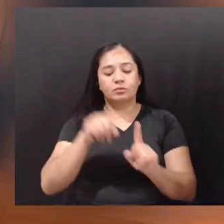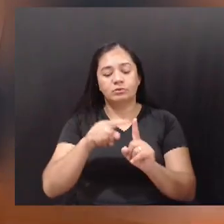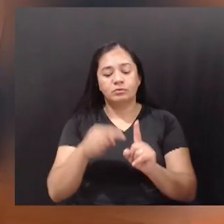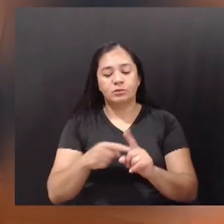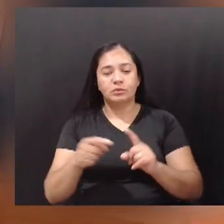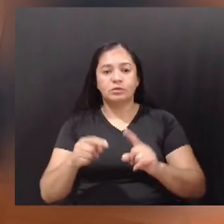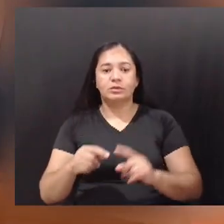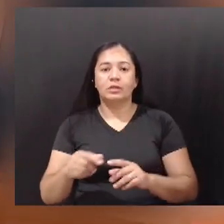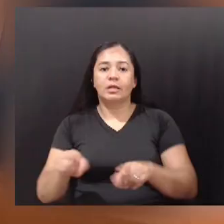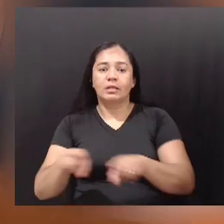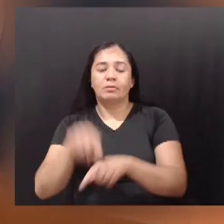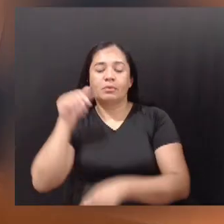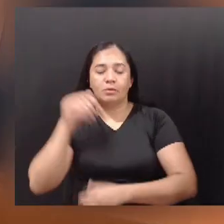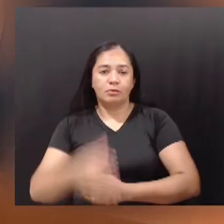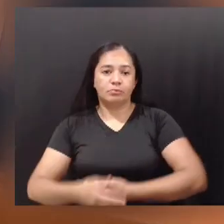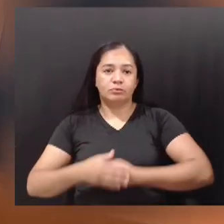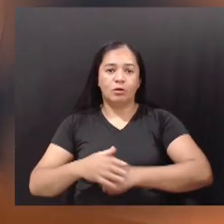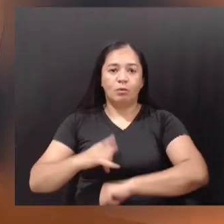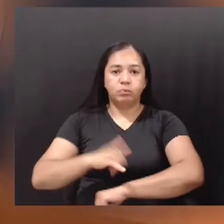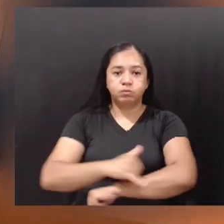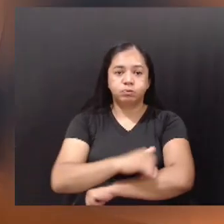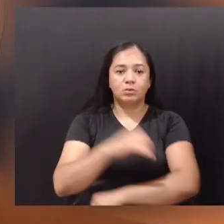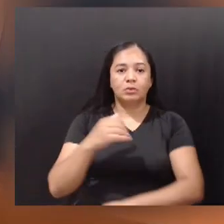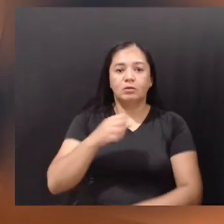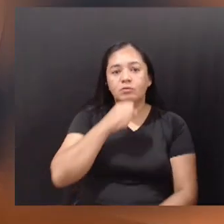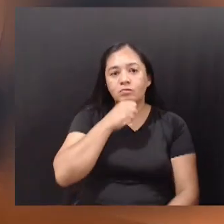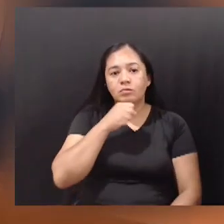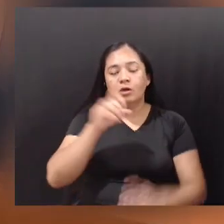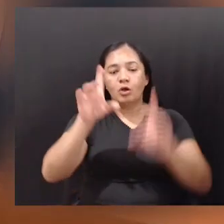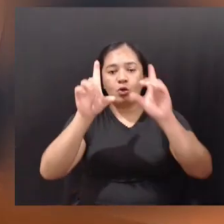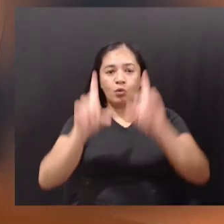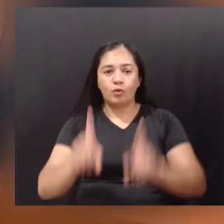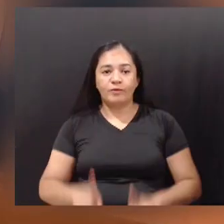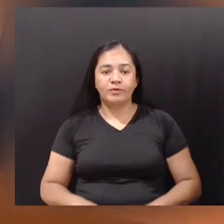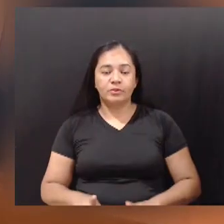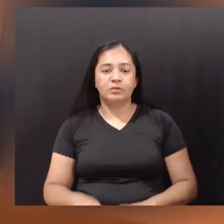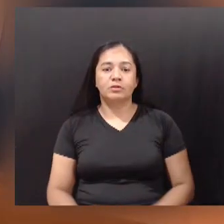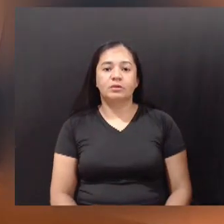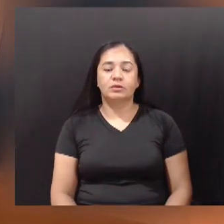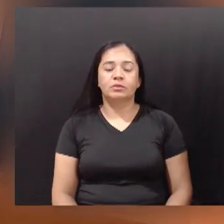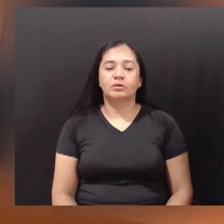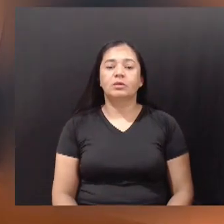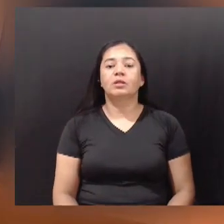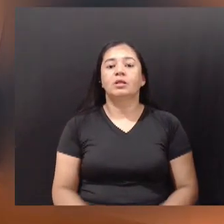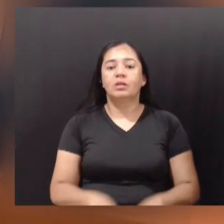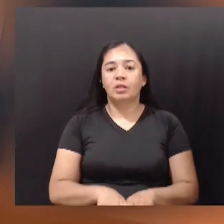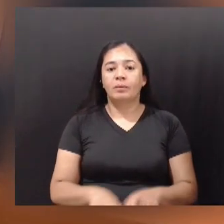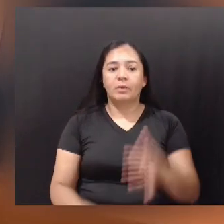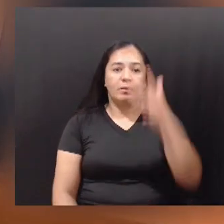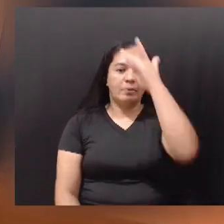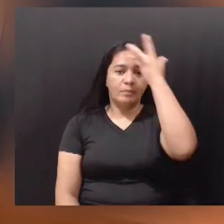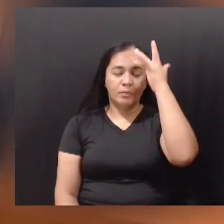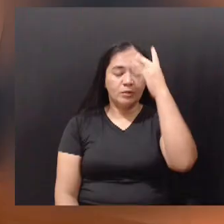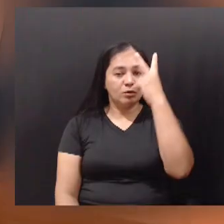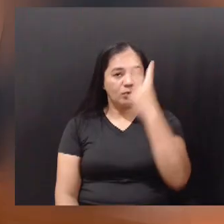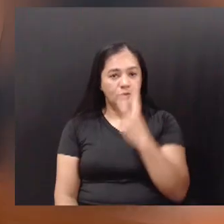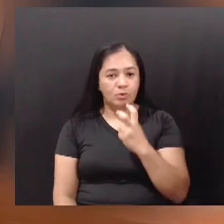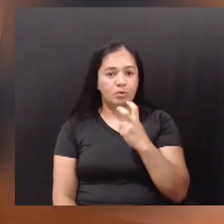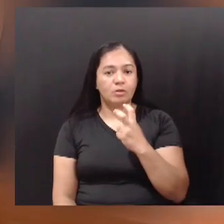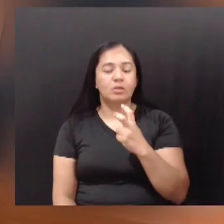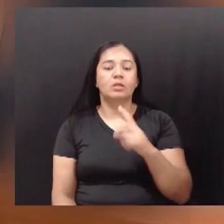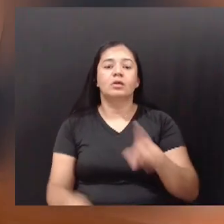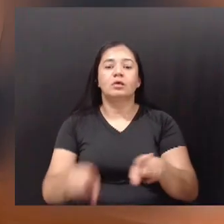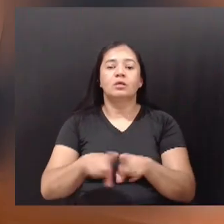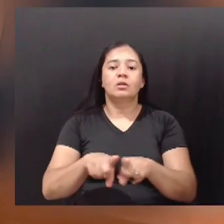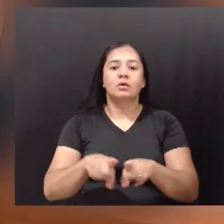idosos, obesos, pessoas com deficiência física ou mobilidade reduzidas, pessoas com deficiência visual e pessoas com transtorno